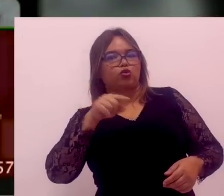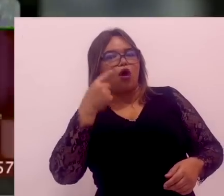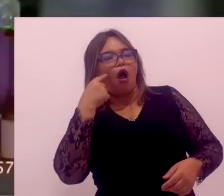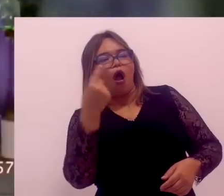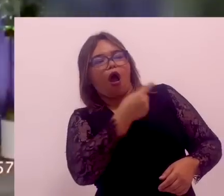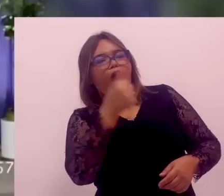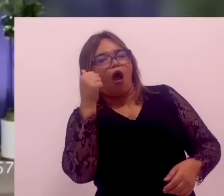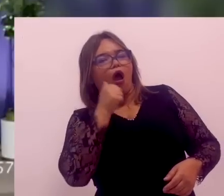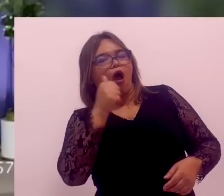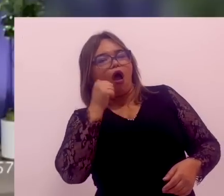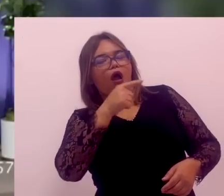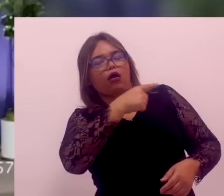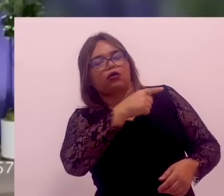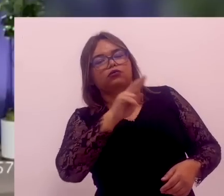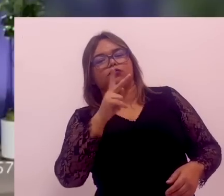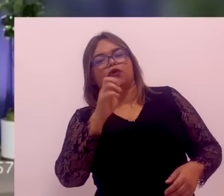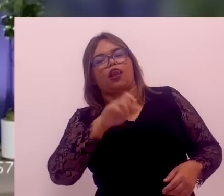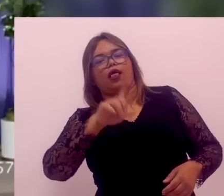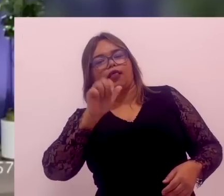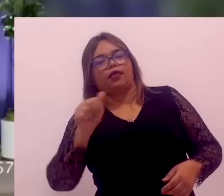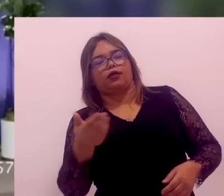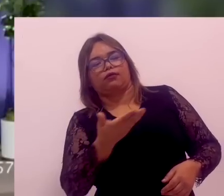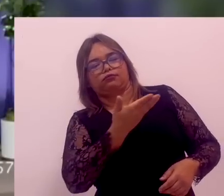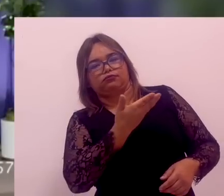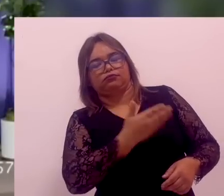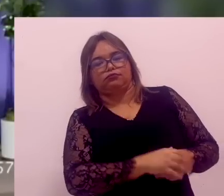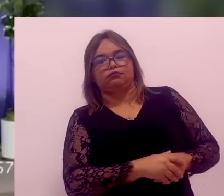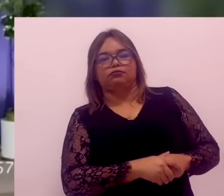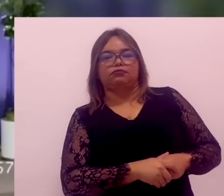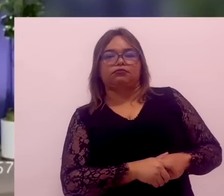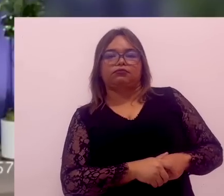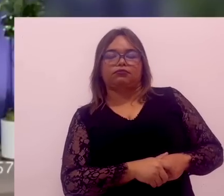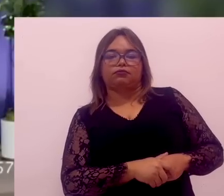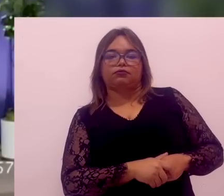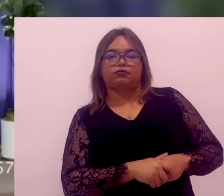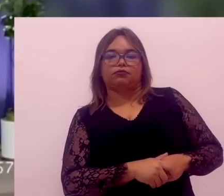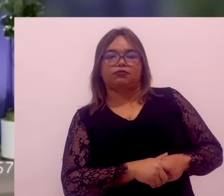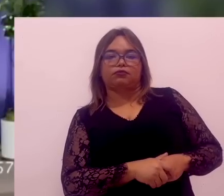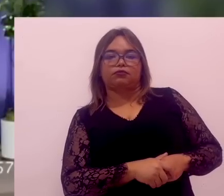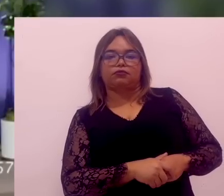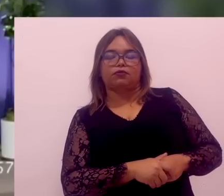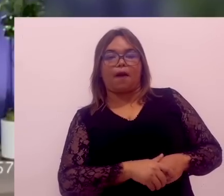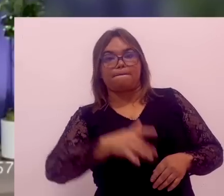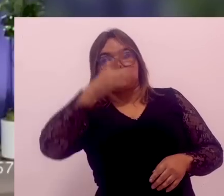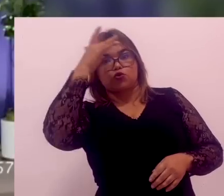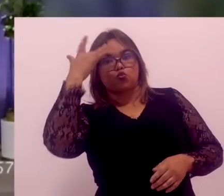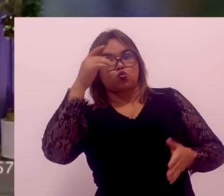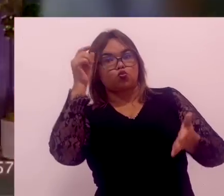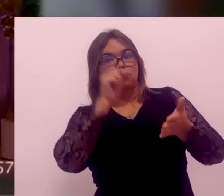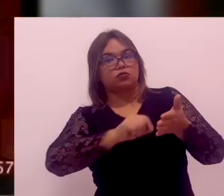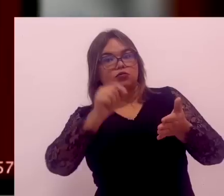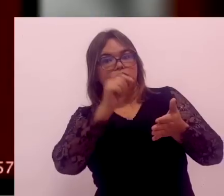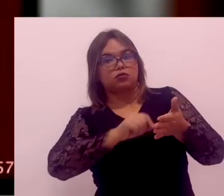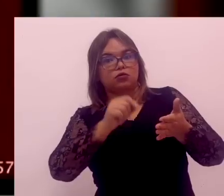E esses aqui foram aqueles que escreveram O Segredo das Doutrinas Secretas. Claro que para alcançar os graus